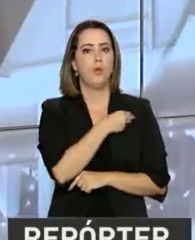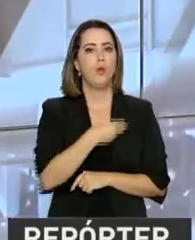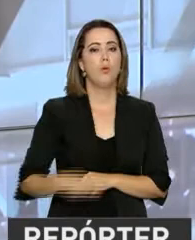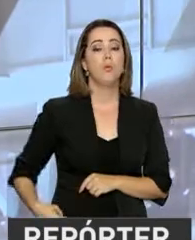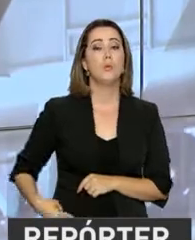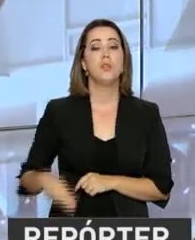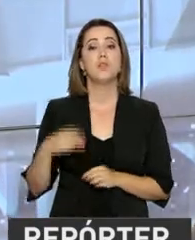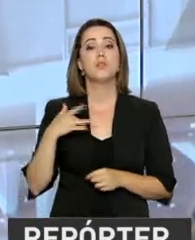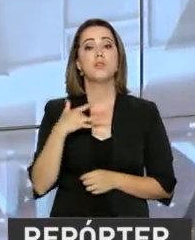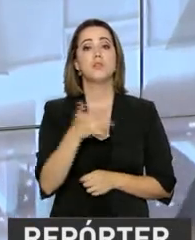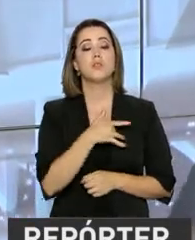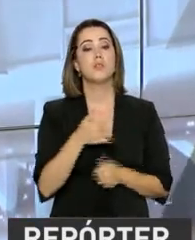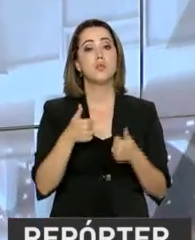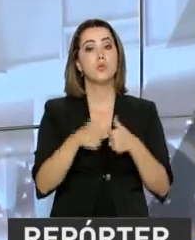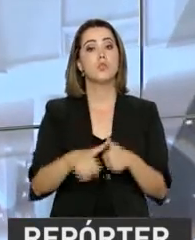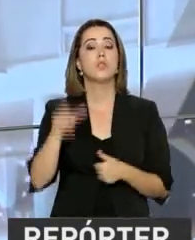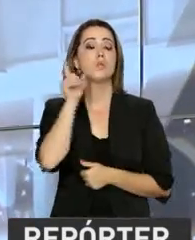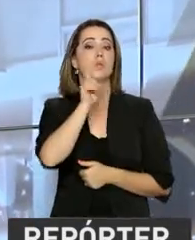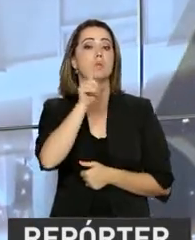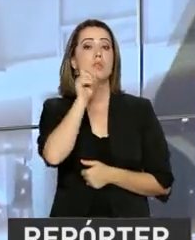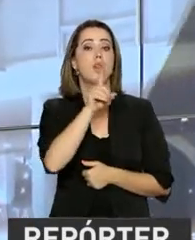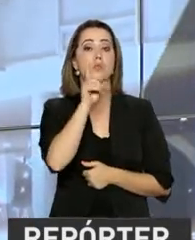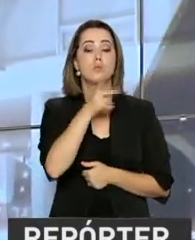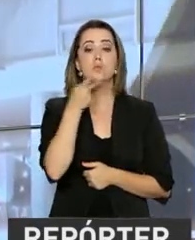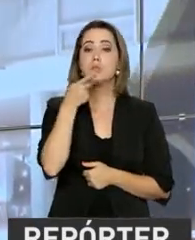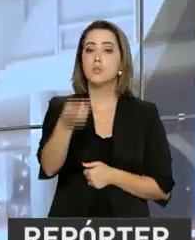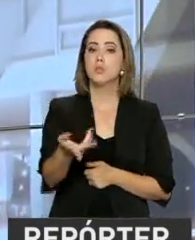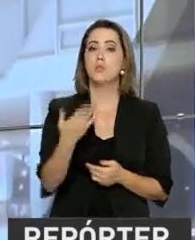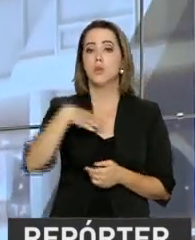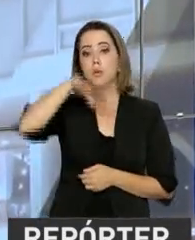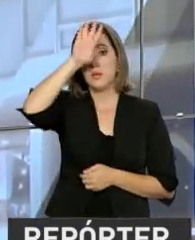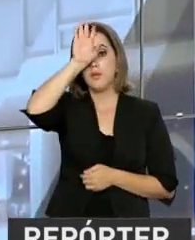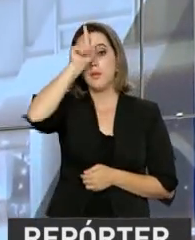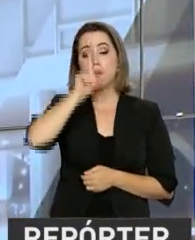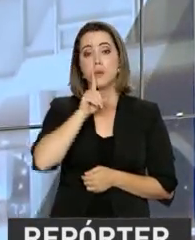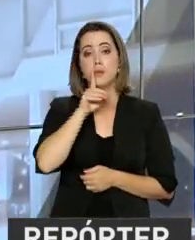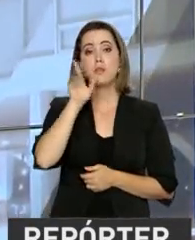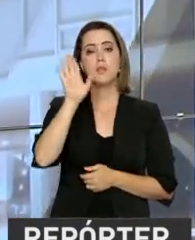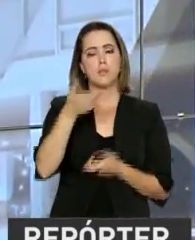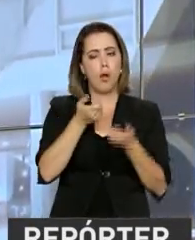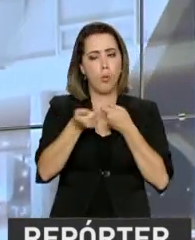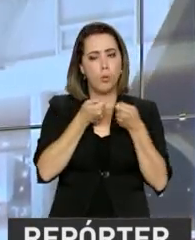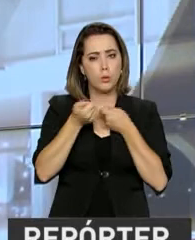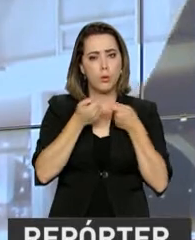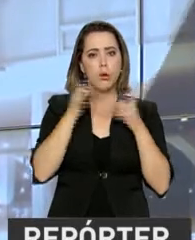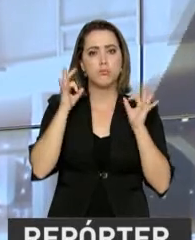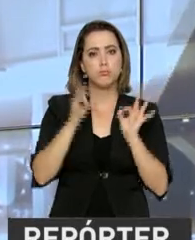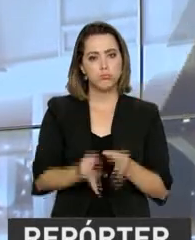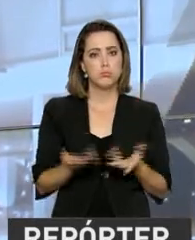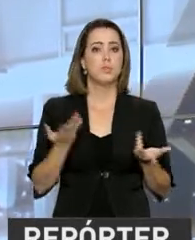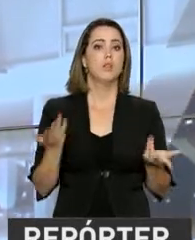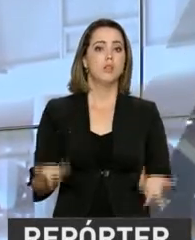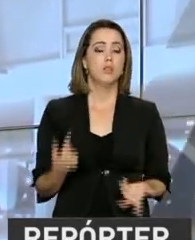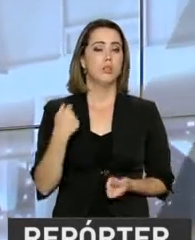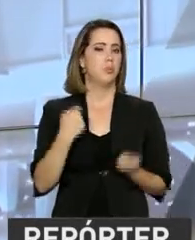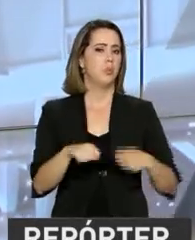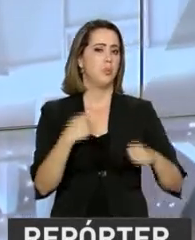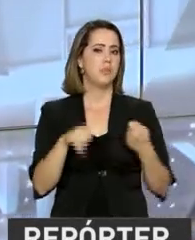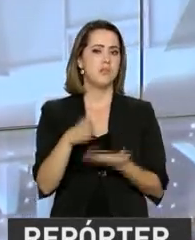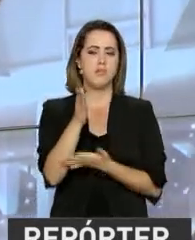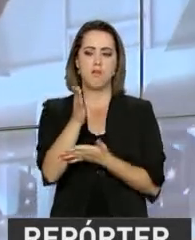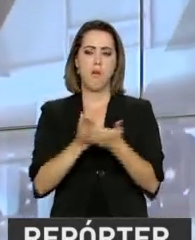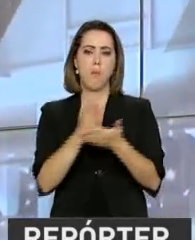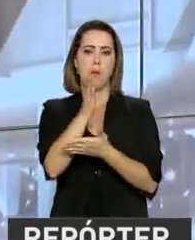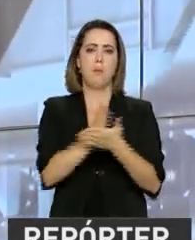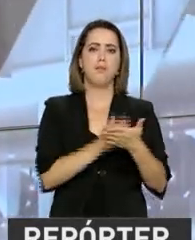Barros, esteve em Washington, nos Estados Unidos, e disse que a febre amarela no Brasil está sob controle e, por isso, não será